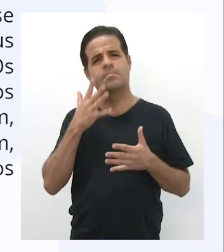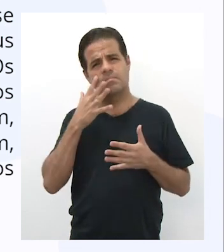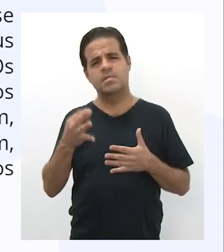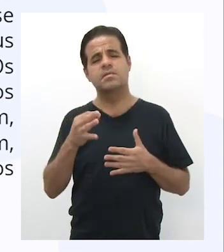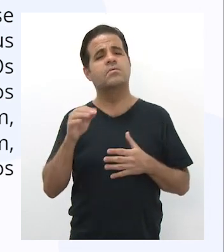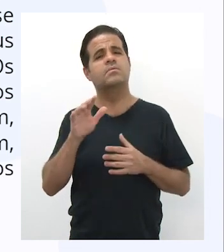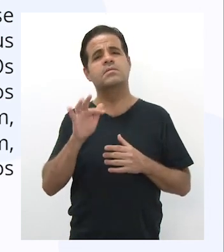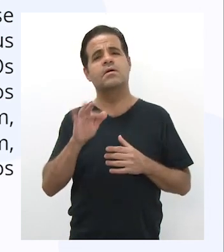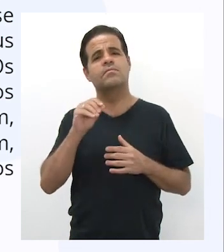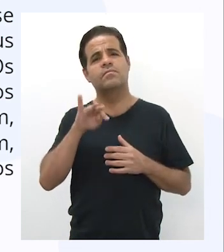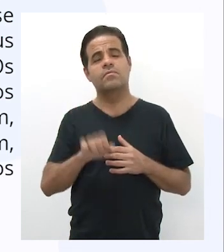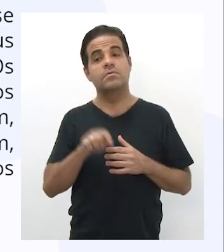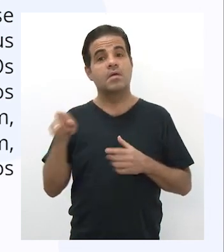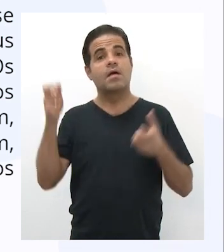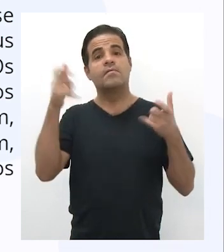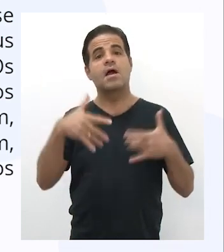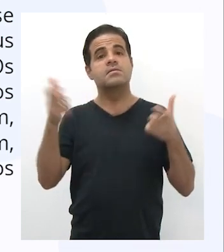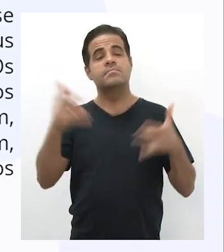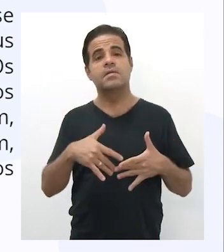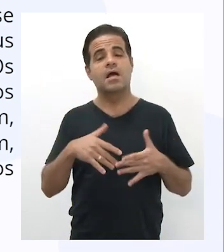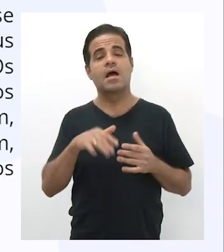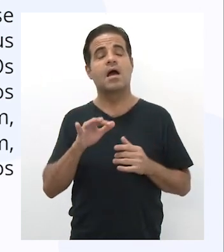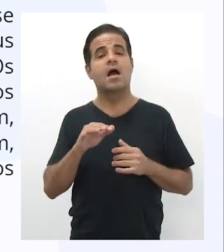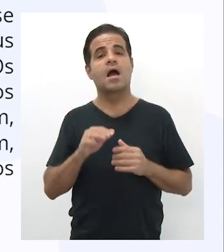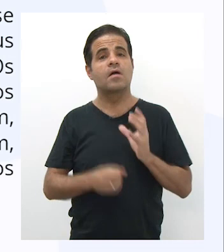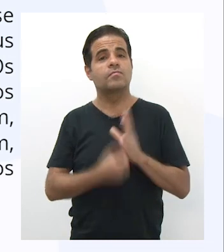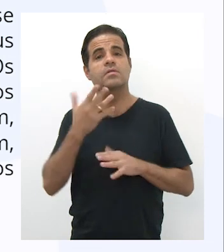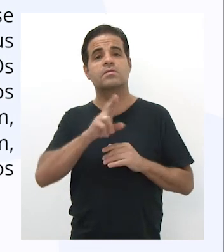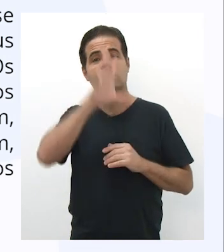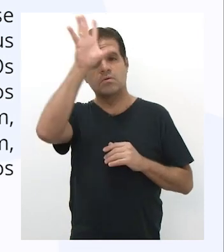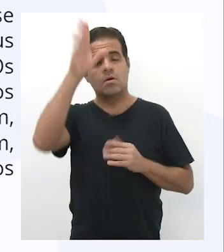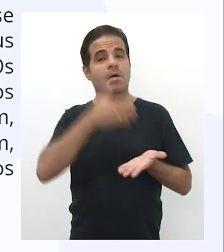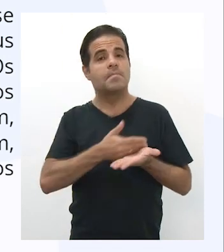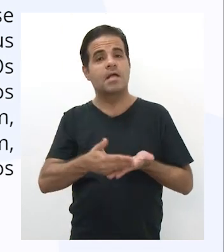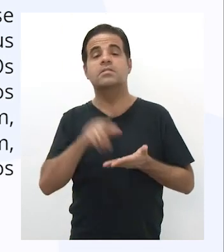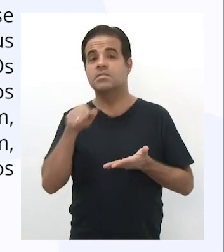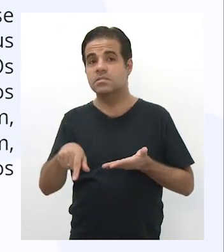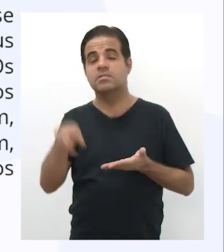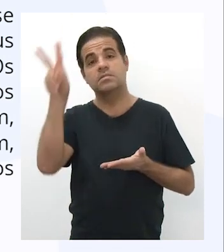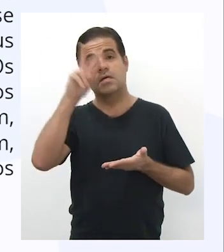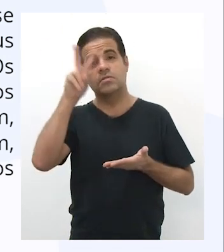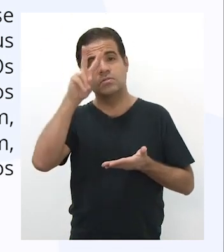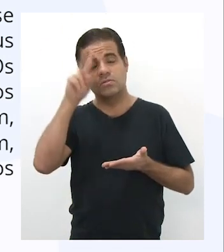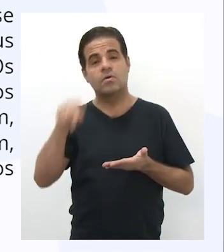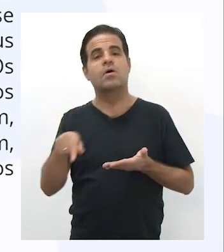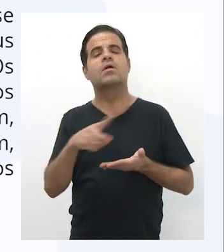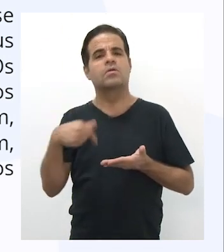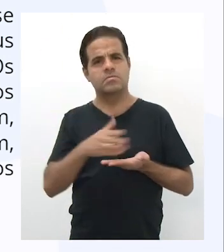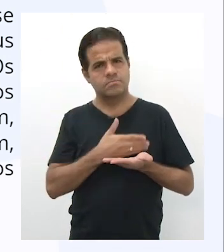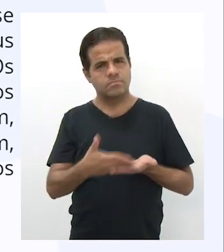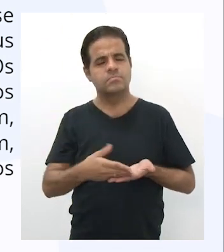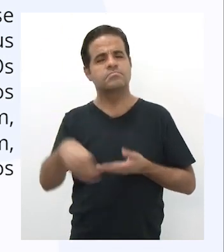nessa fonte, porque ela vai explicar a fundação de Roma, mas a partir aí da história. Nós vamos partir